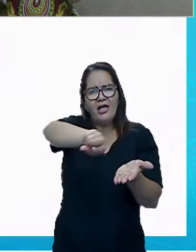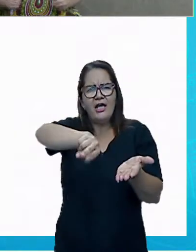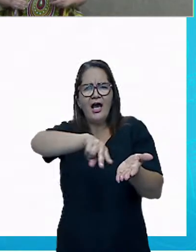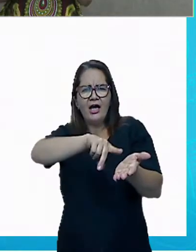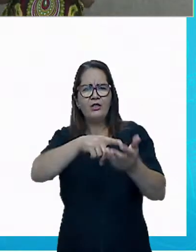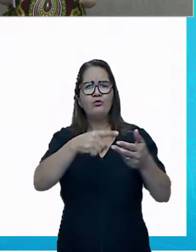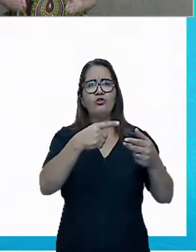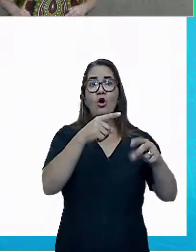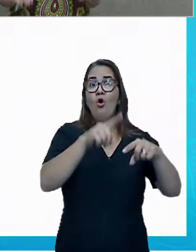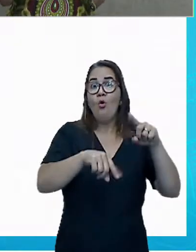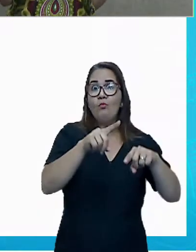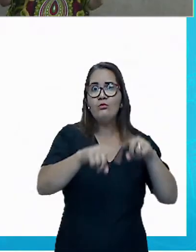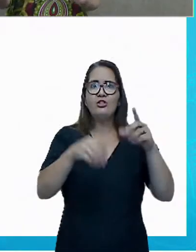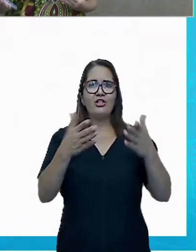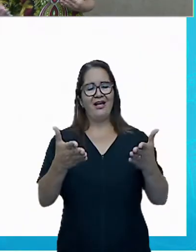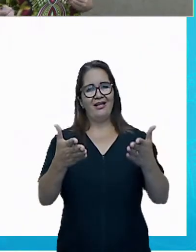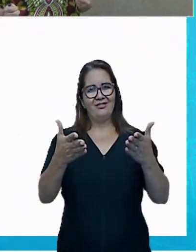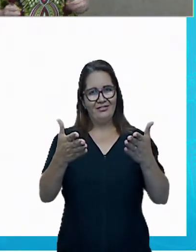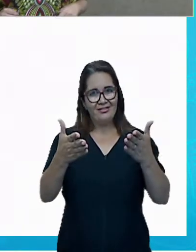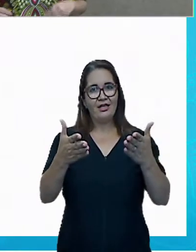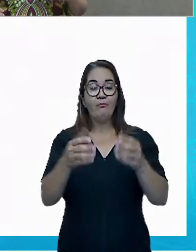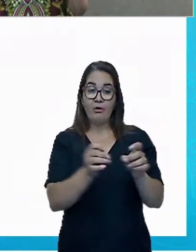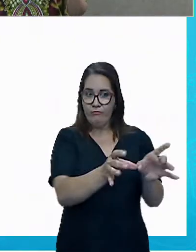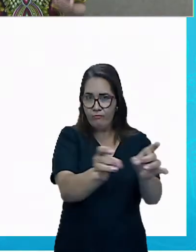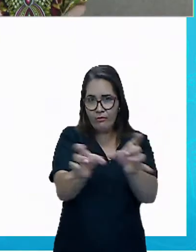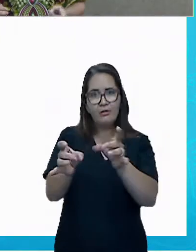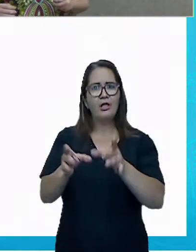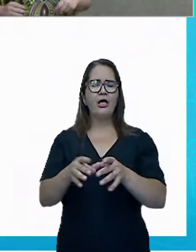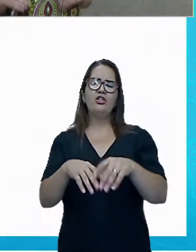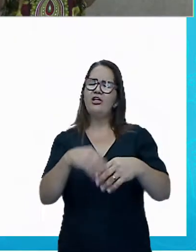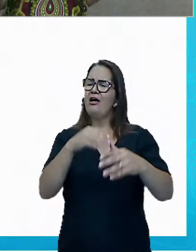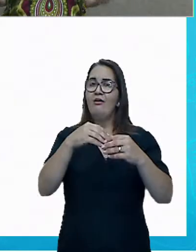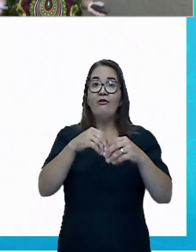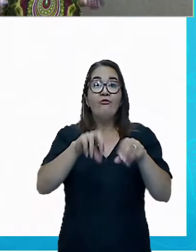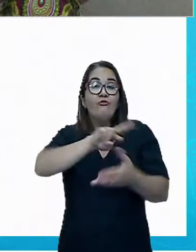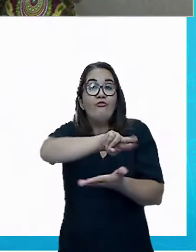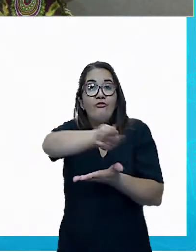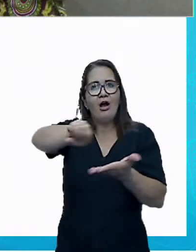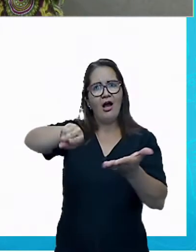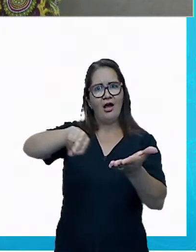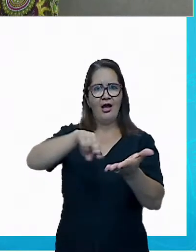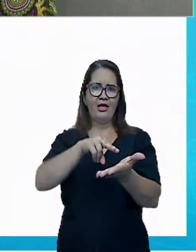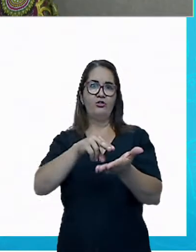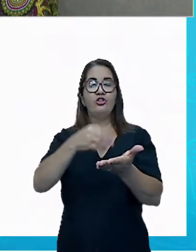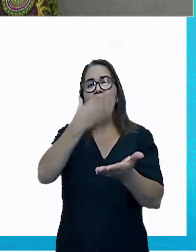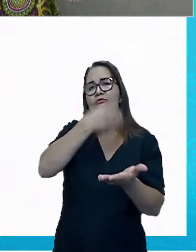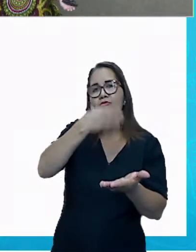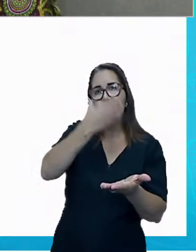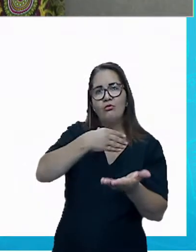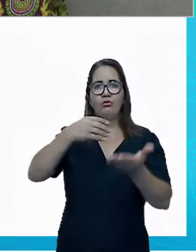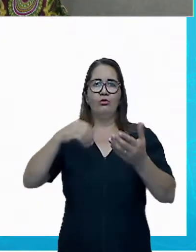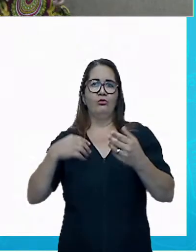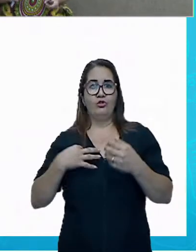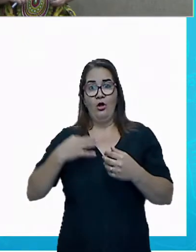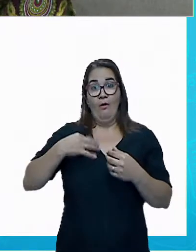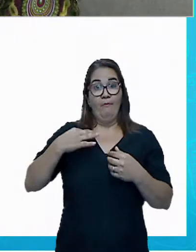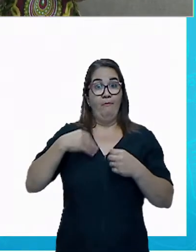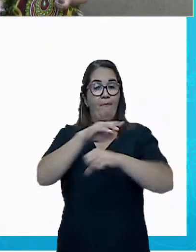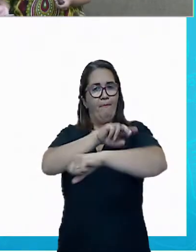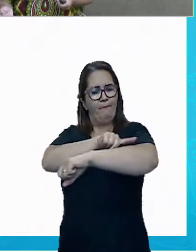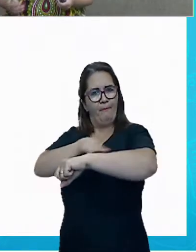Entre eles tinham pele de leopardo, pimenta, noz de cola, além de objetos de